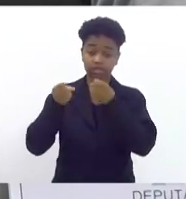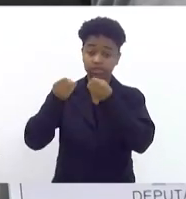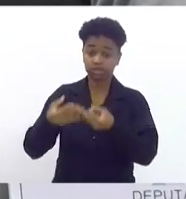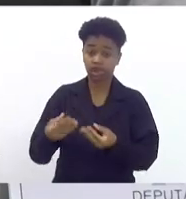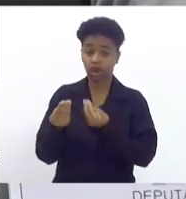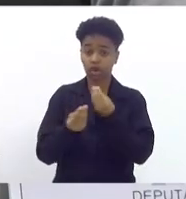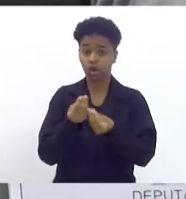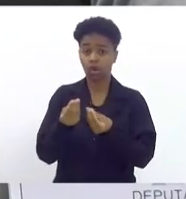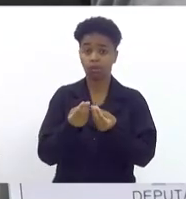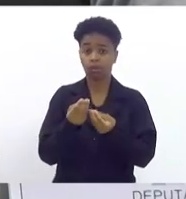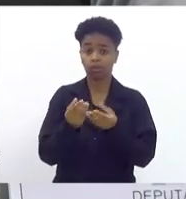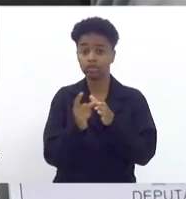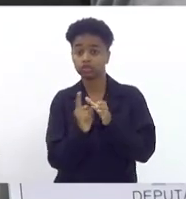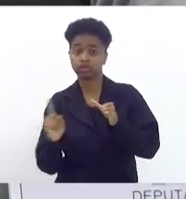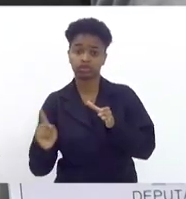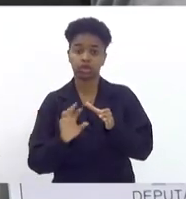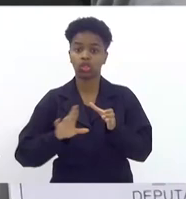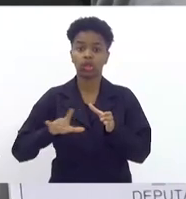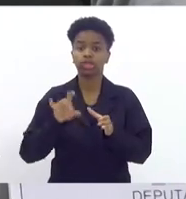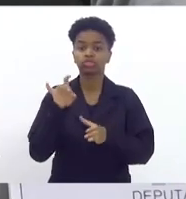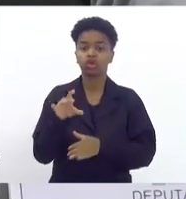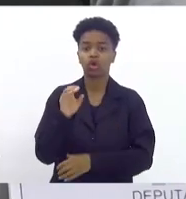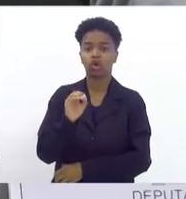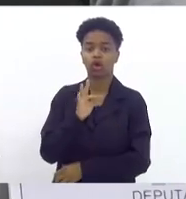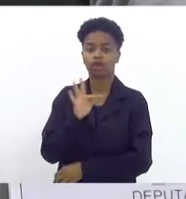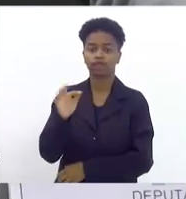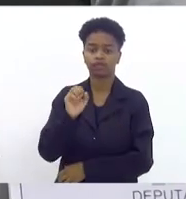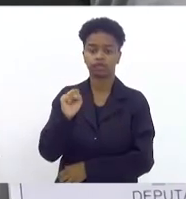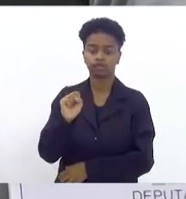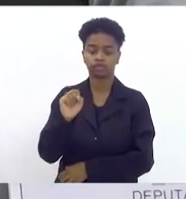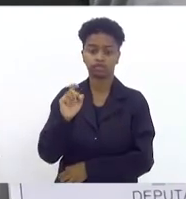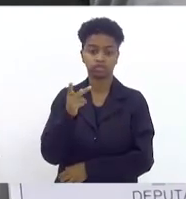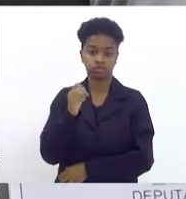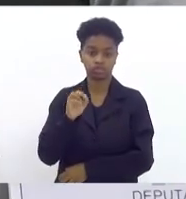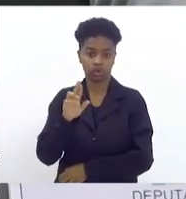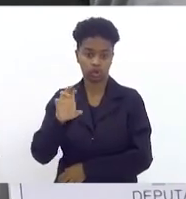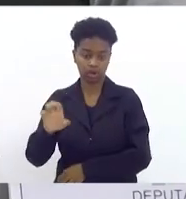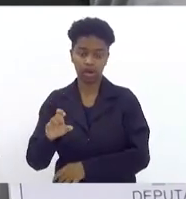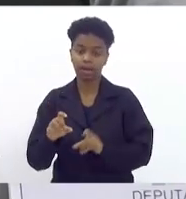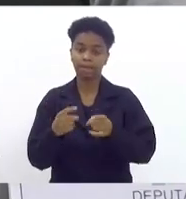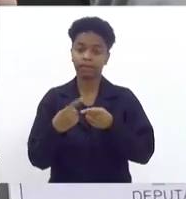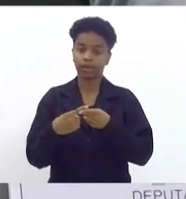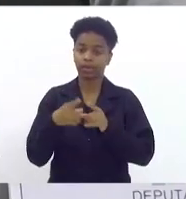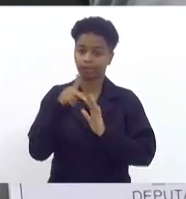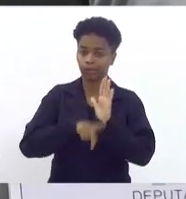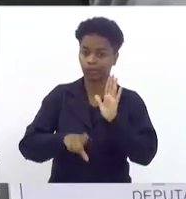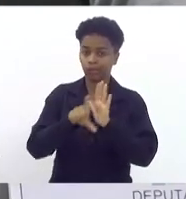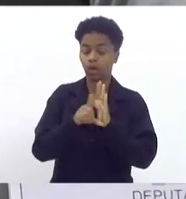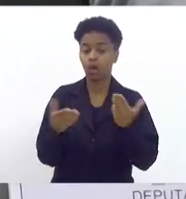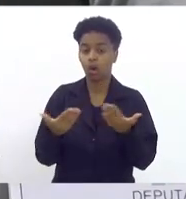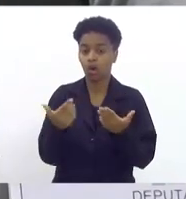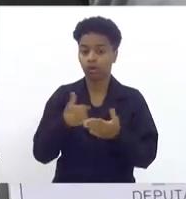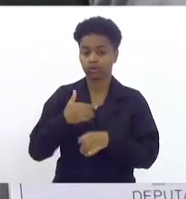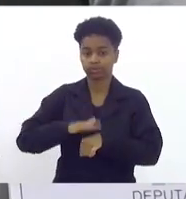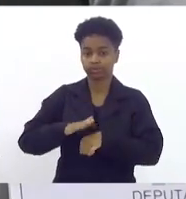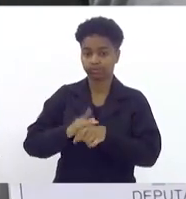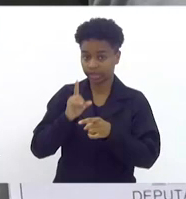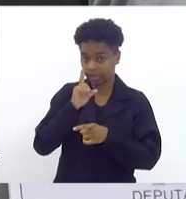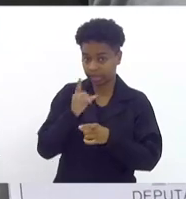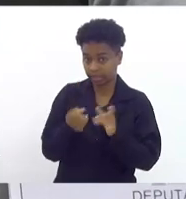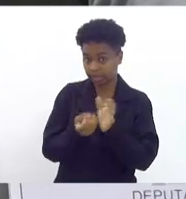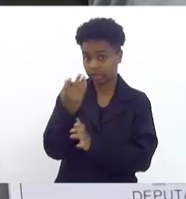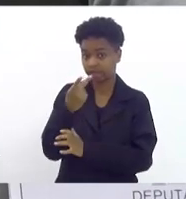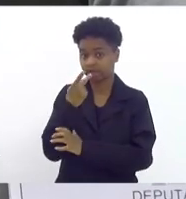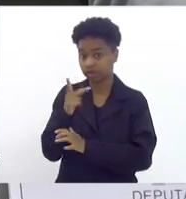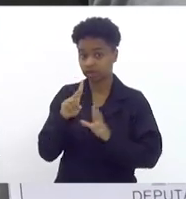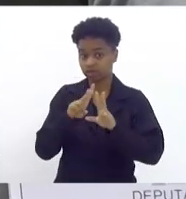não apenas a questão offshore, que no projeto de lei, que é hoje lei, né, de minha autoria, que falou do